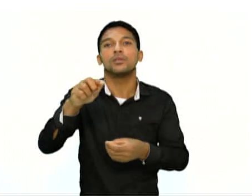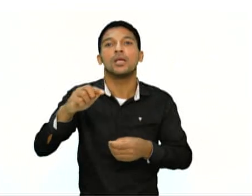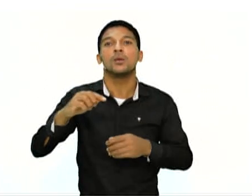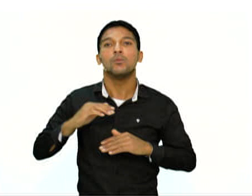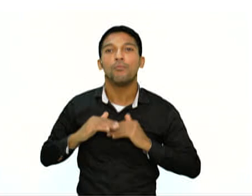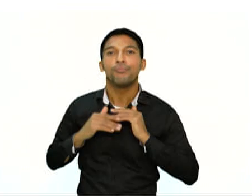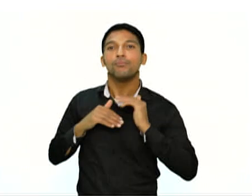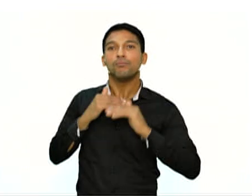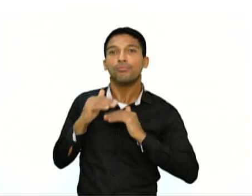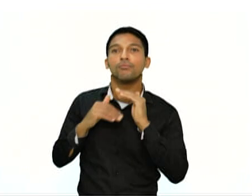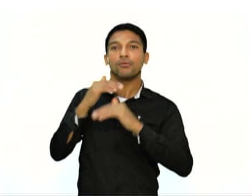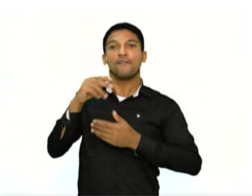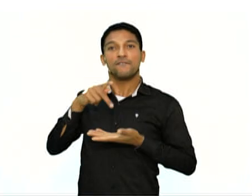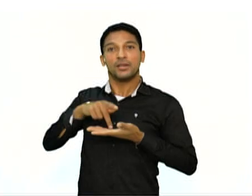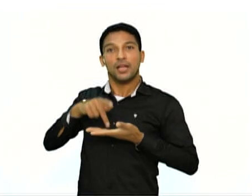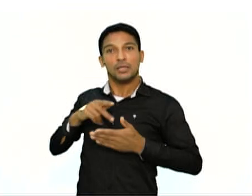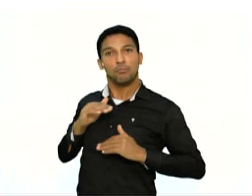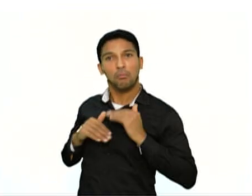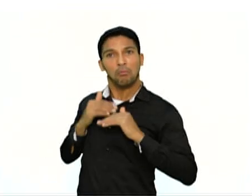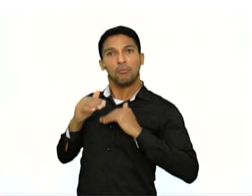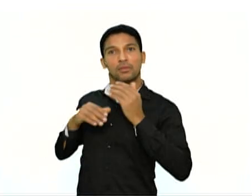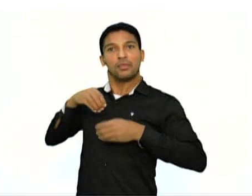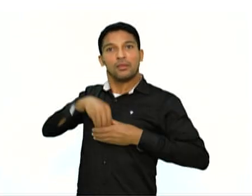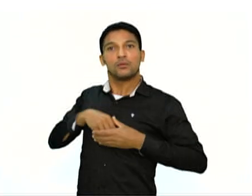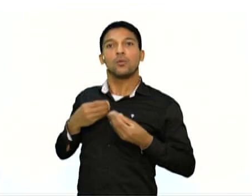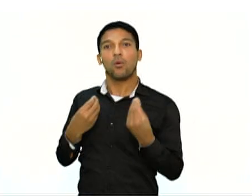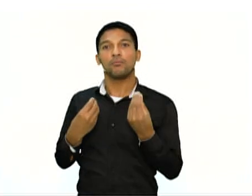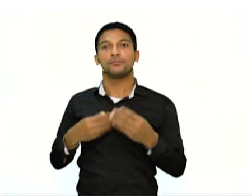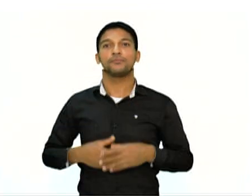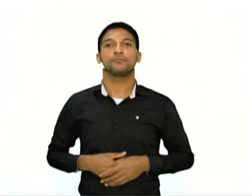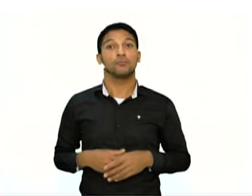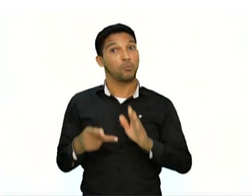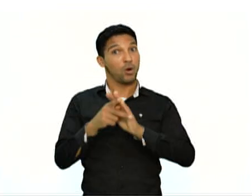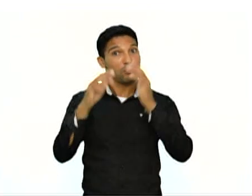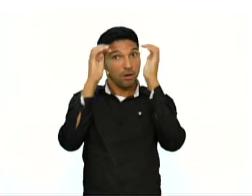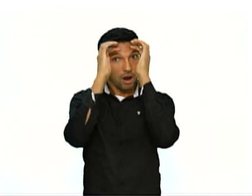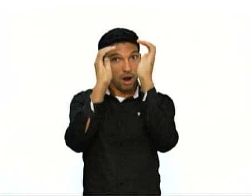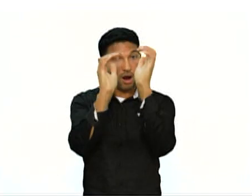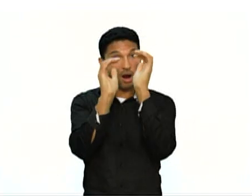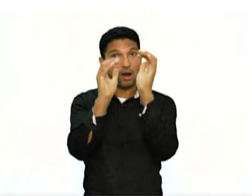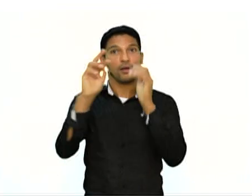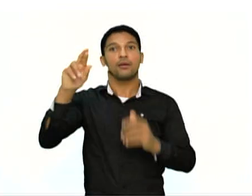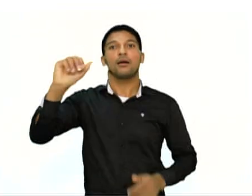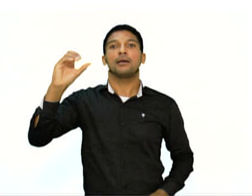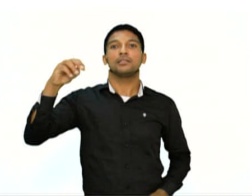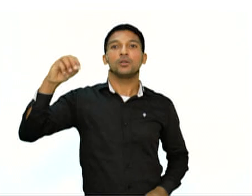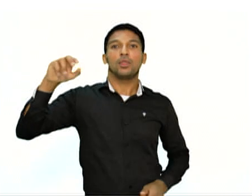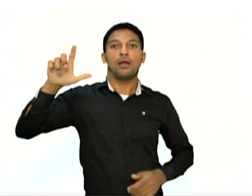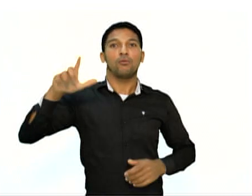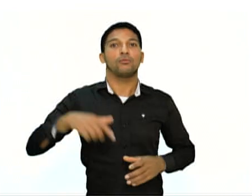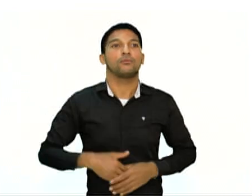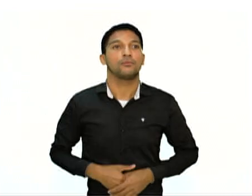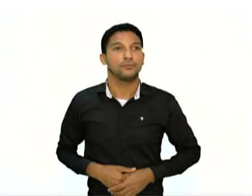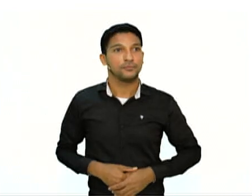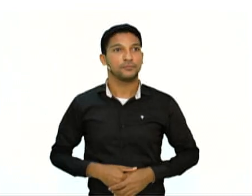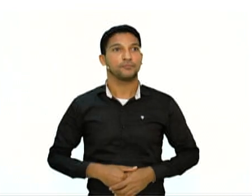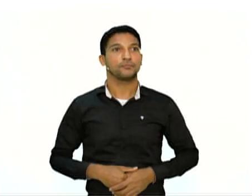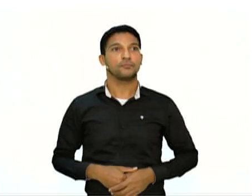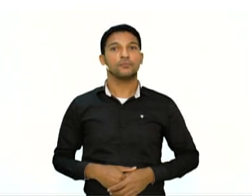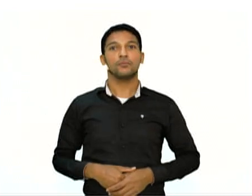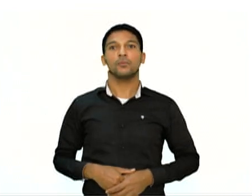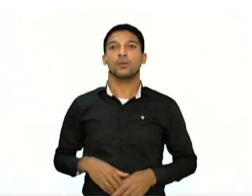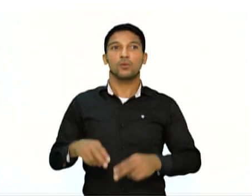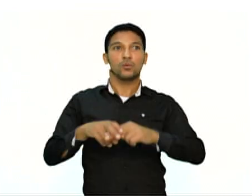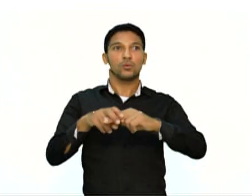verdade extremamente racional. A ideia de Deus perfeito, então, garante que os objetos pensados por ideias claras